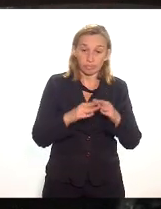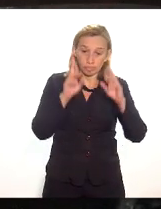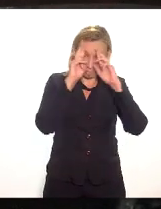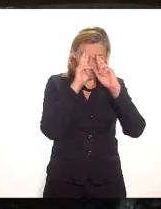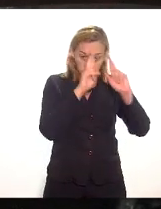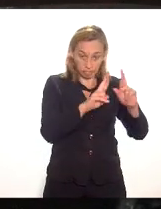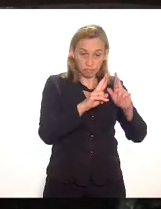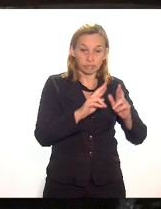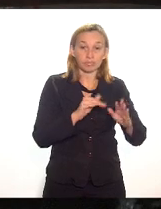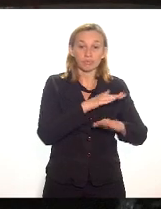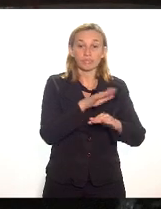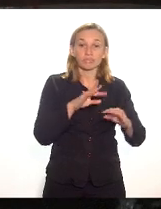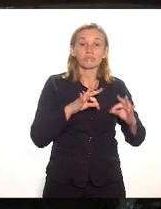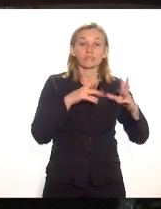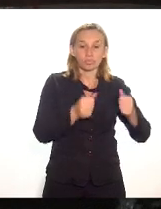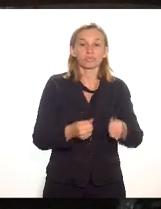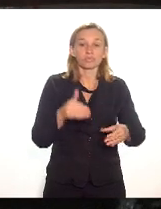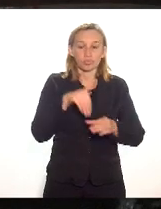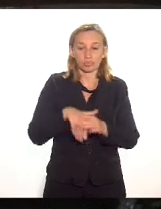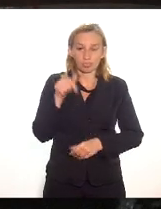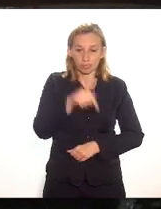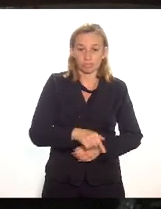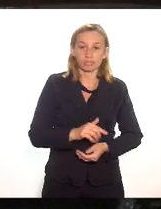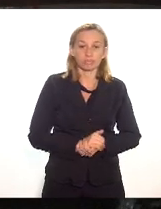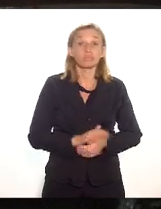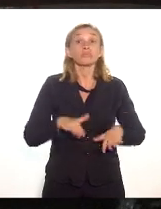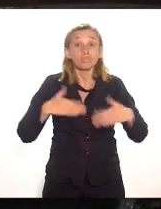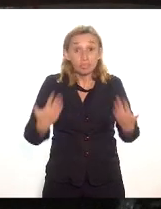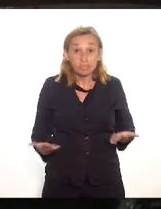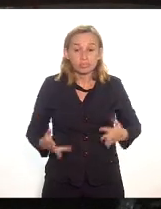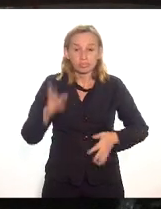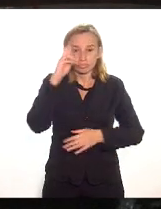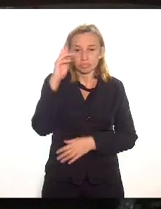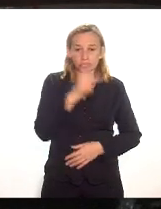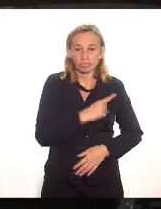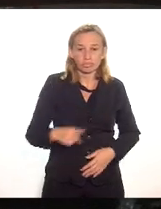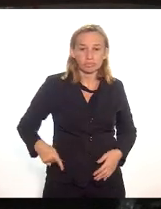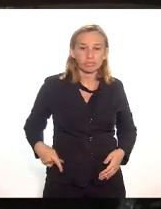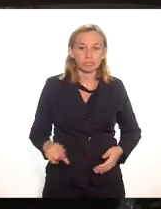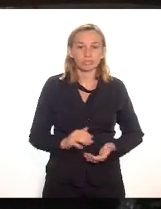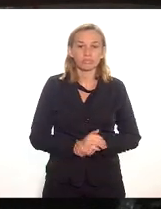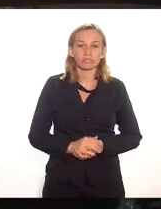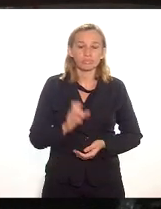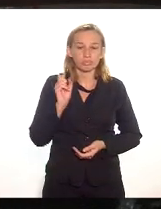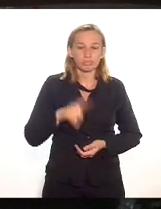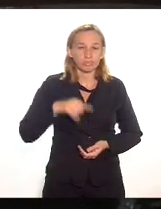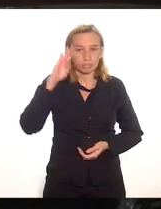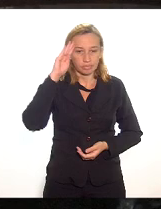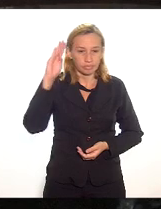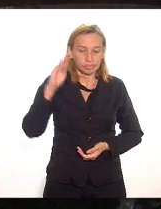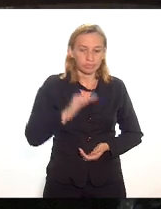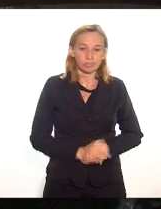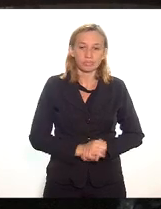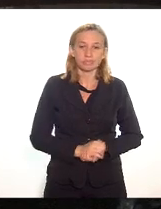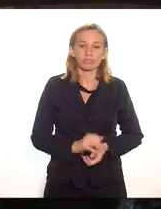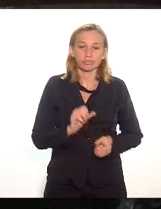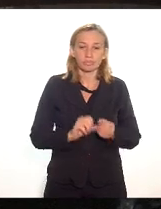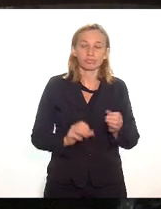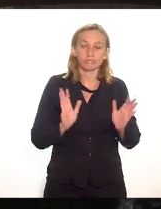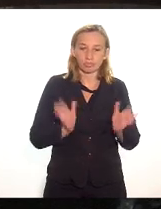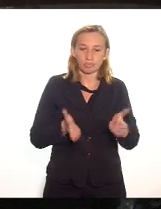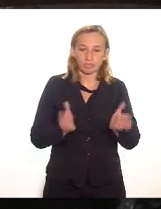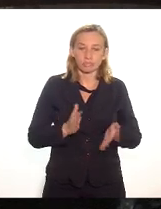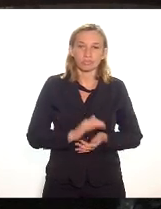respeitar tudo que é votado aqui. Então, senhor presidente, é fundamental o que fizemos aqui